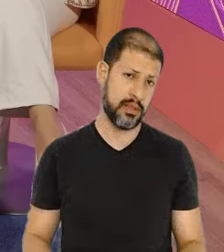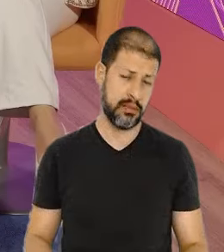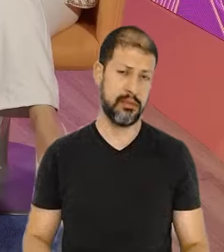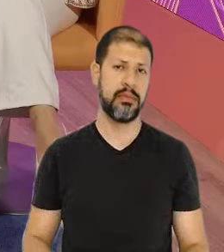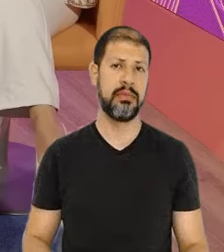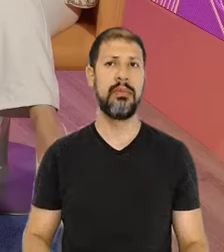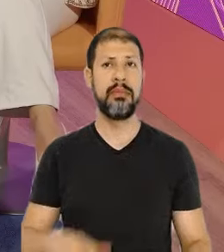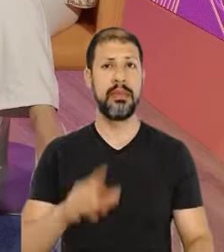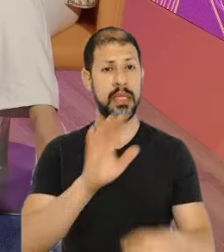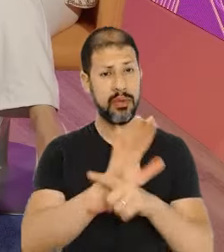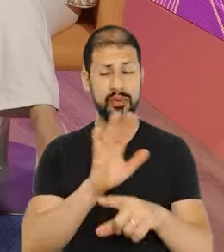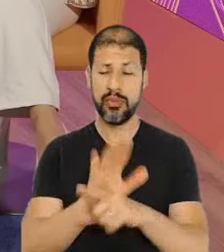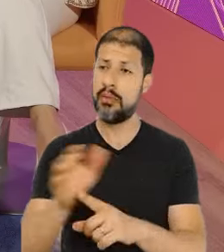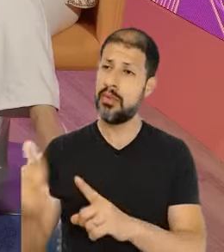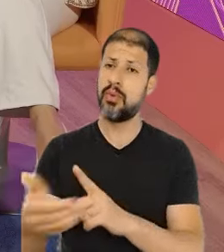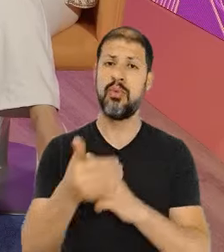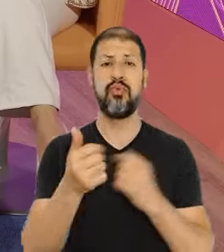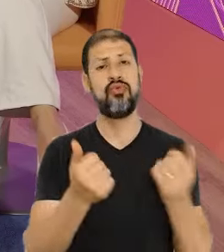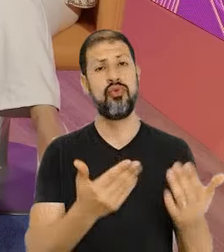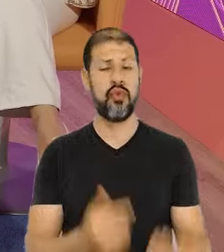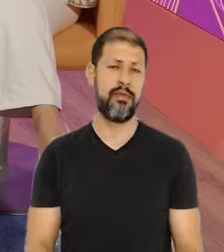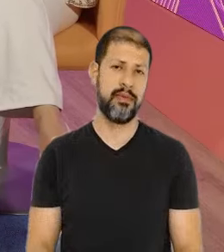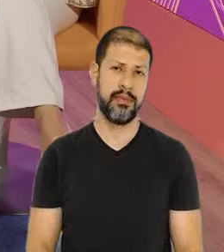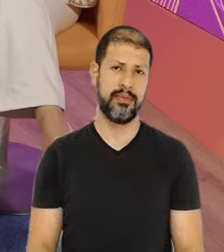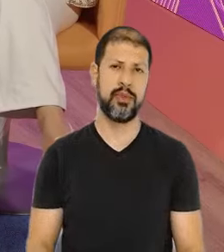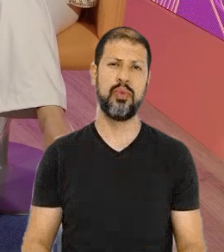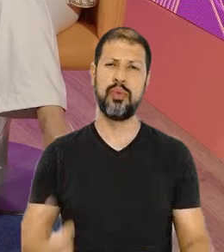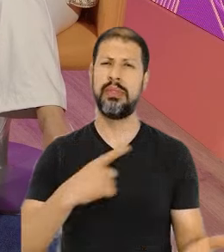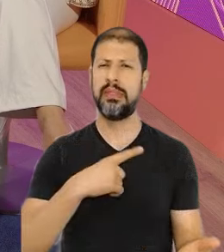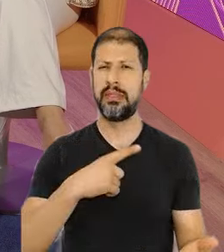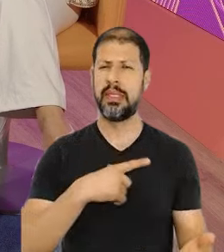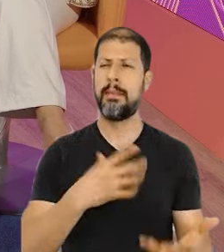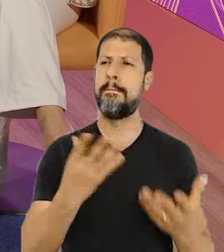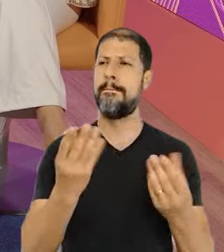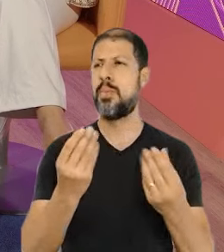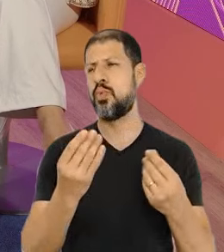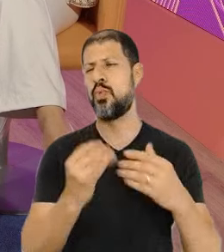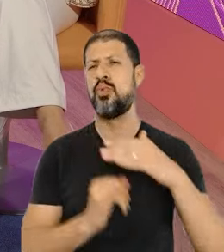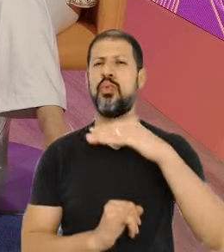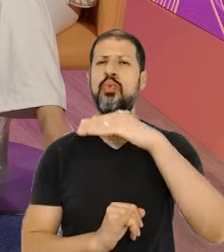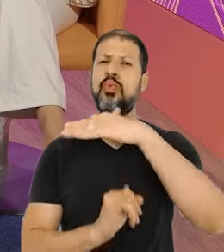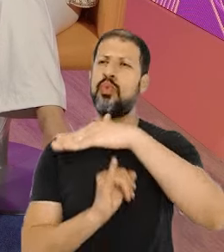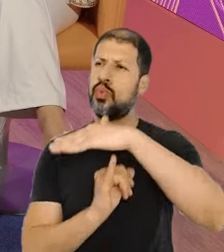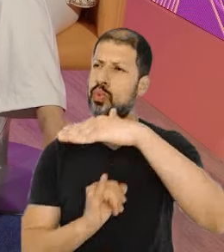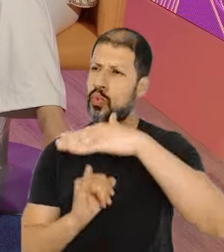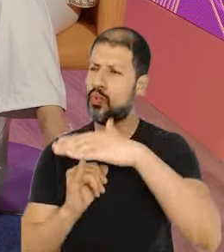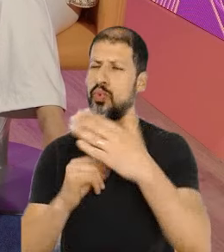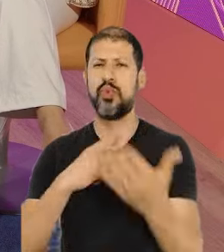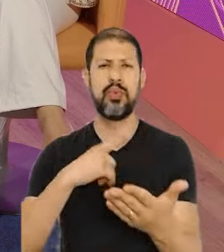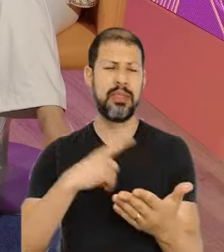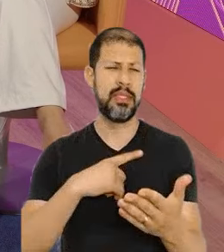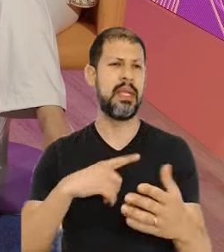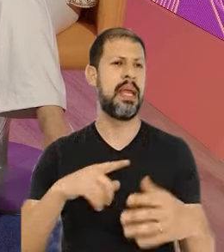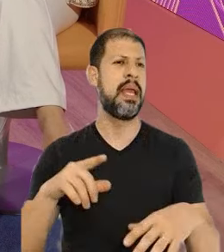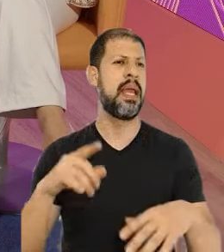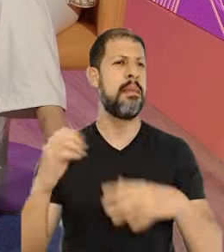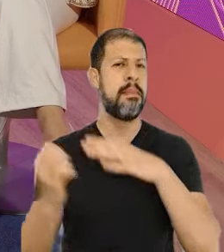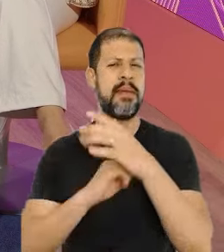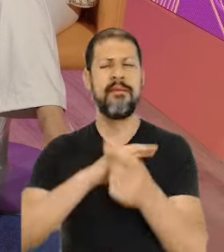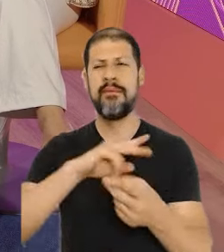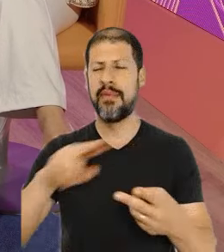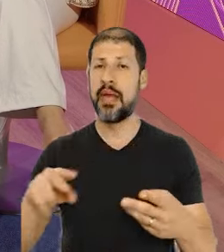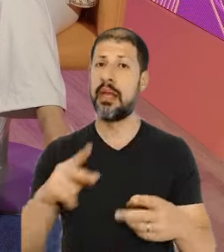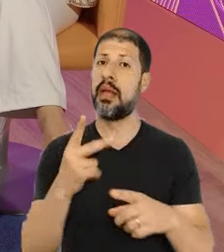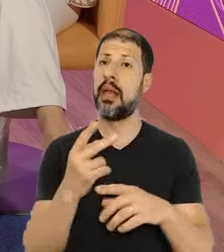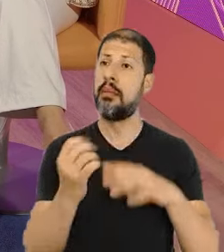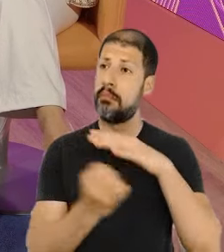capacitar eles para acolher esse jovem e hoje Existem muitos institutos muitas organizações que essa empresa inclusive pode procurar pode